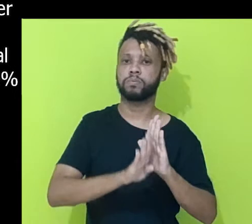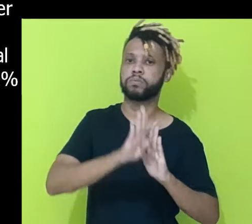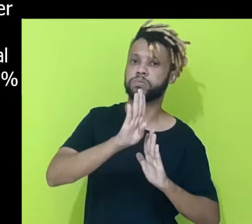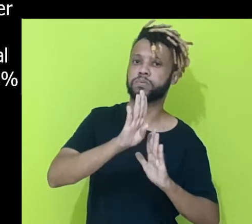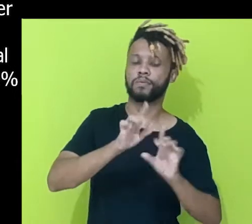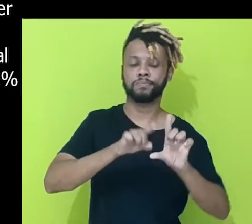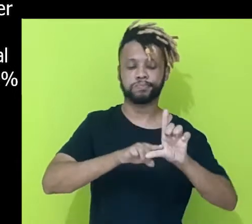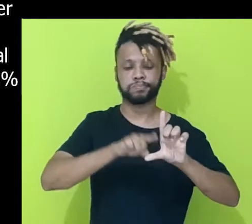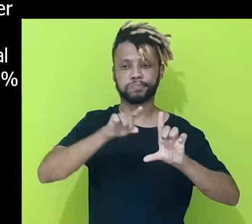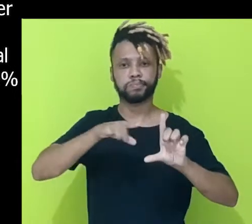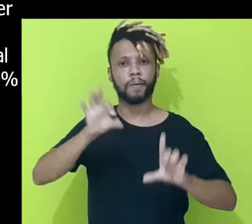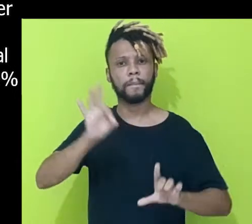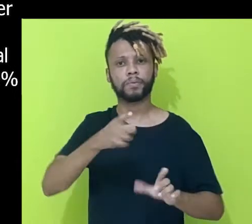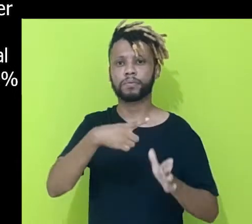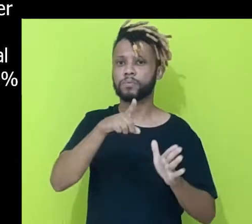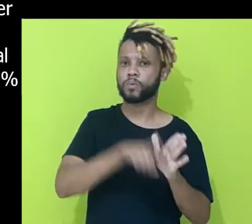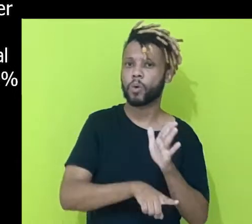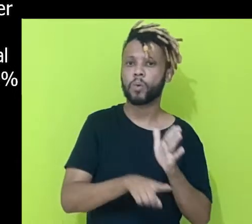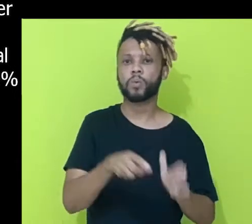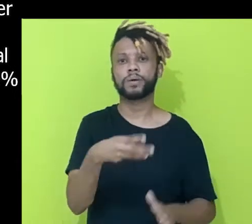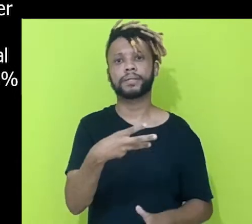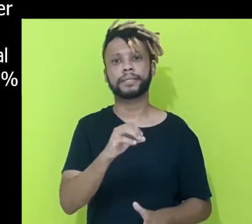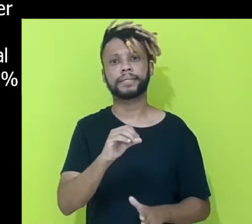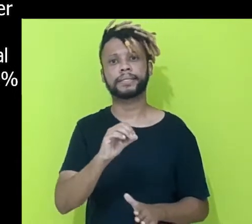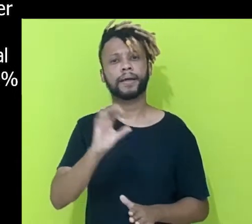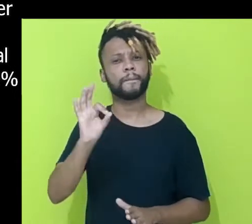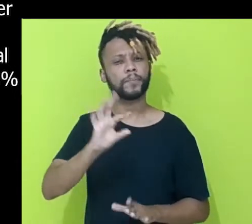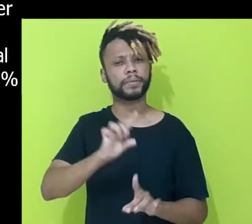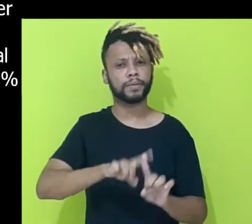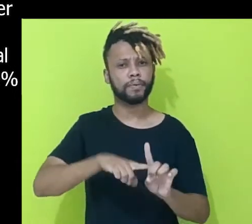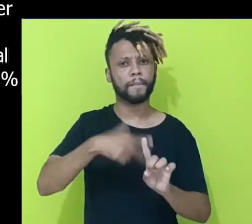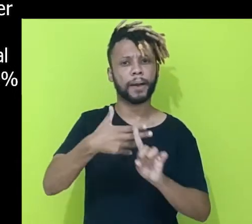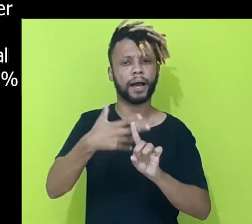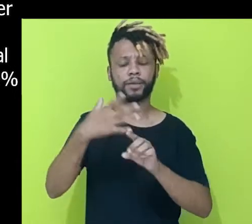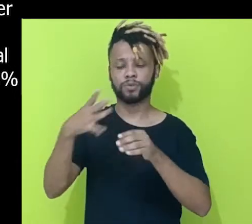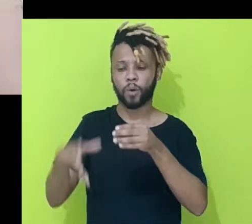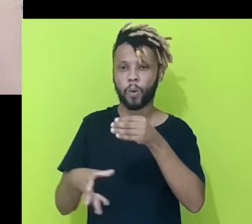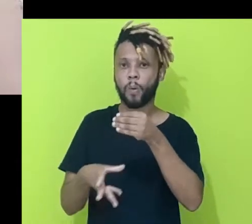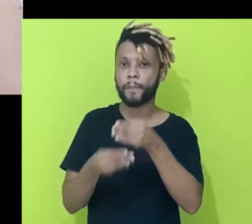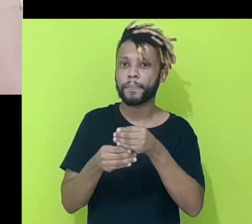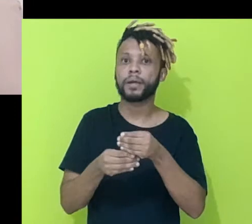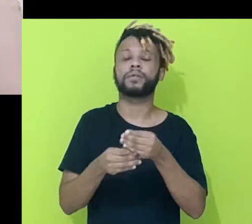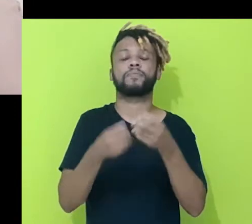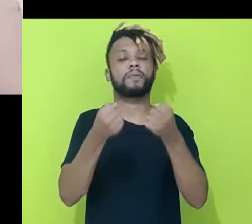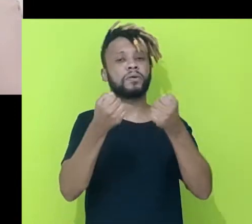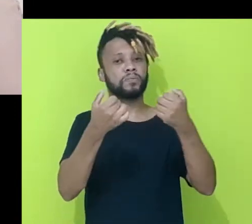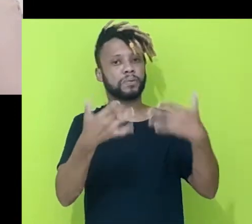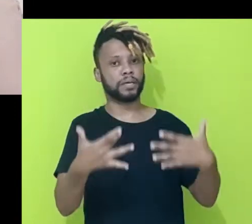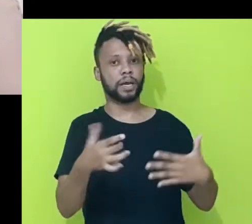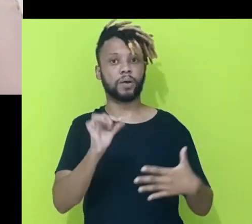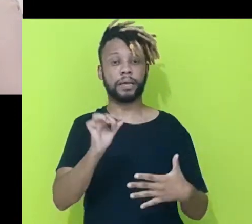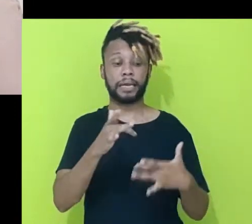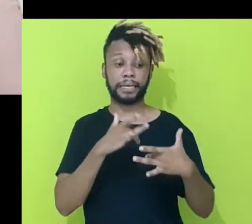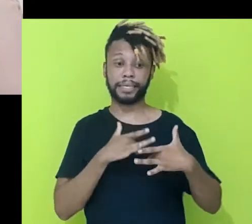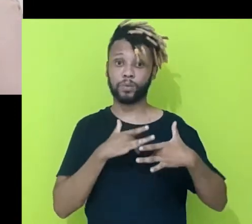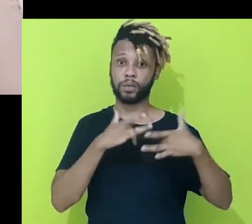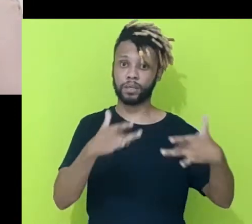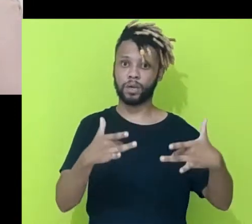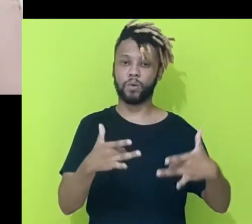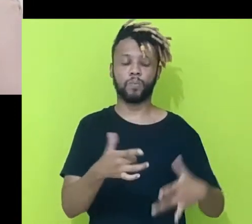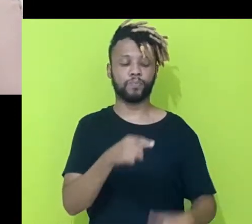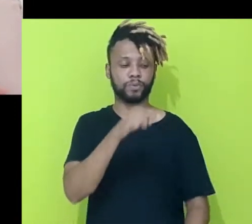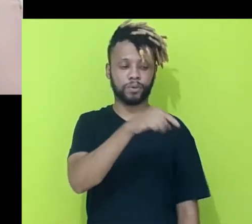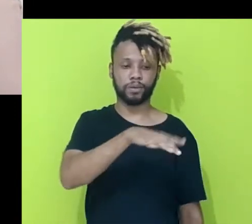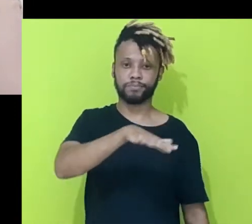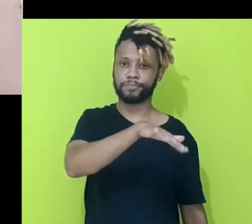aumenta esse percentual de dedução em até mais ou menos 30%. Fazer um adendo para explicar que na